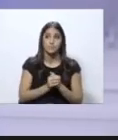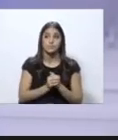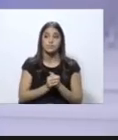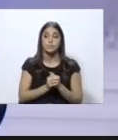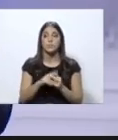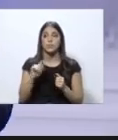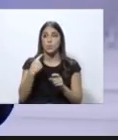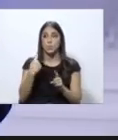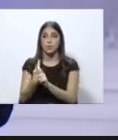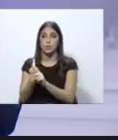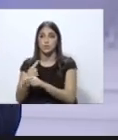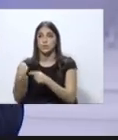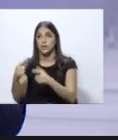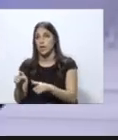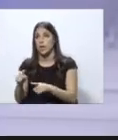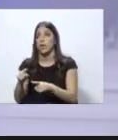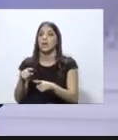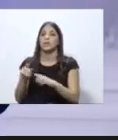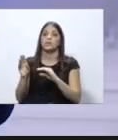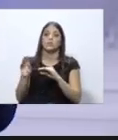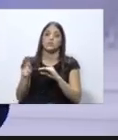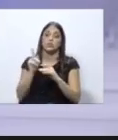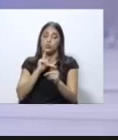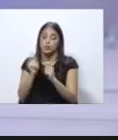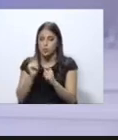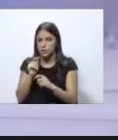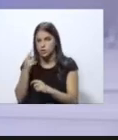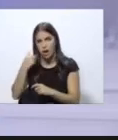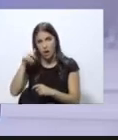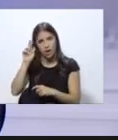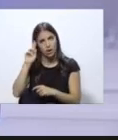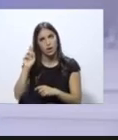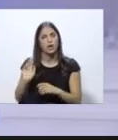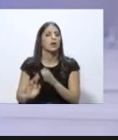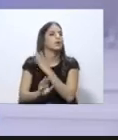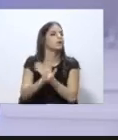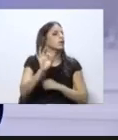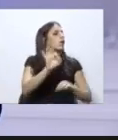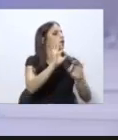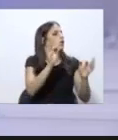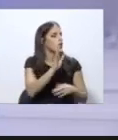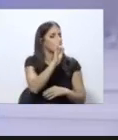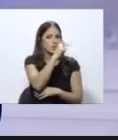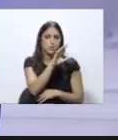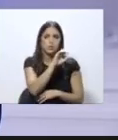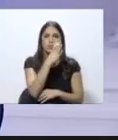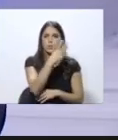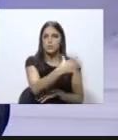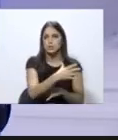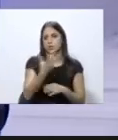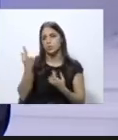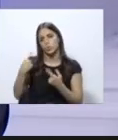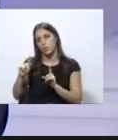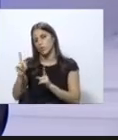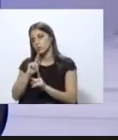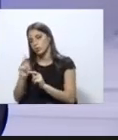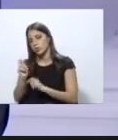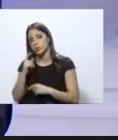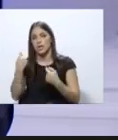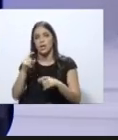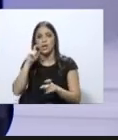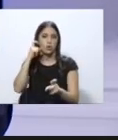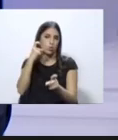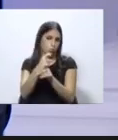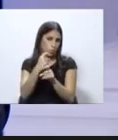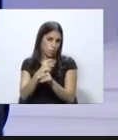uma coisa é um jornalista enganar-se, uma notícia. Neste caso, como o Francisco já disse, nem sequer é um jornalista. É uma pessoa que tem controle editorial sobre uma redação